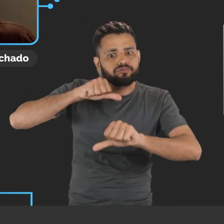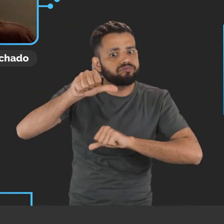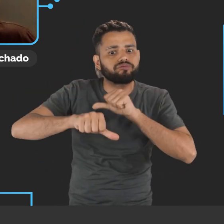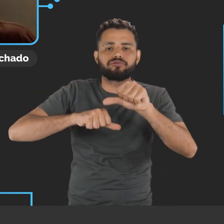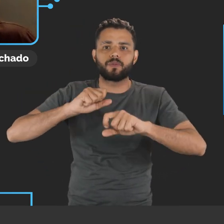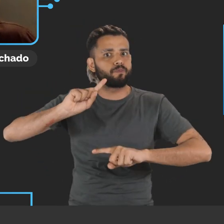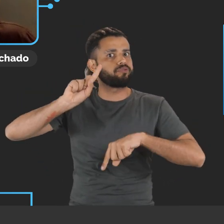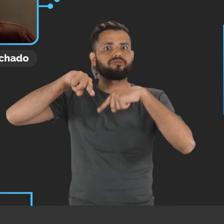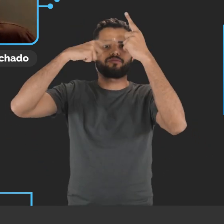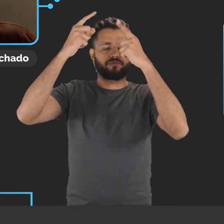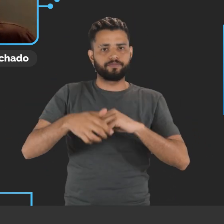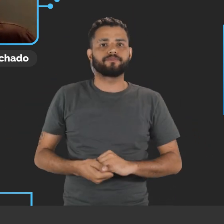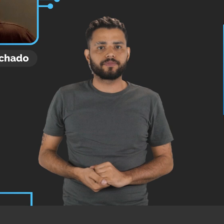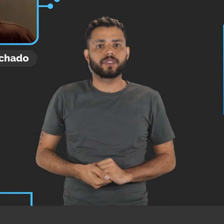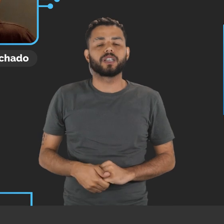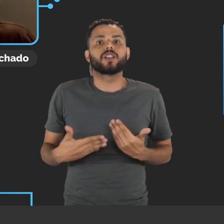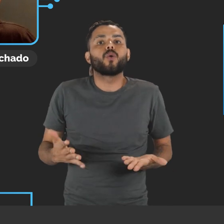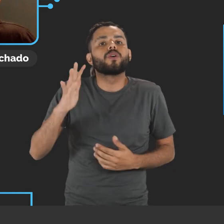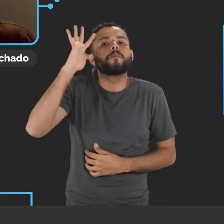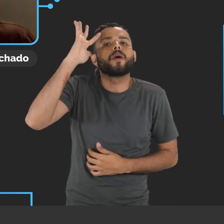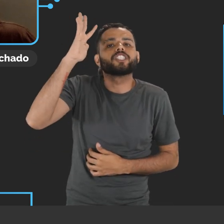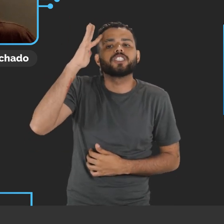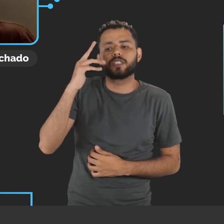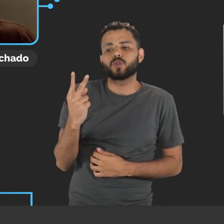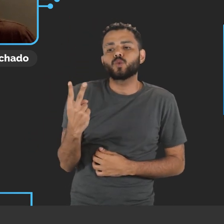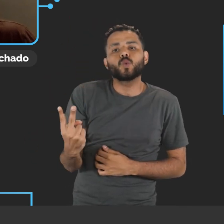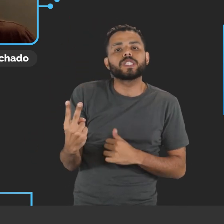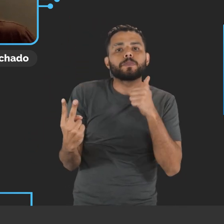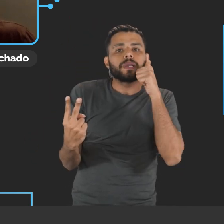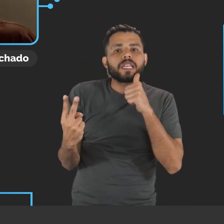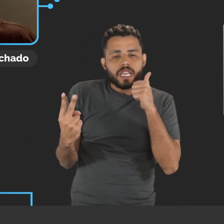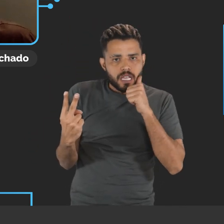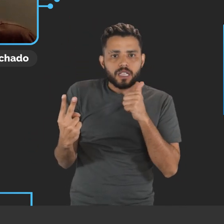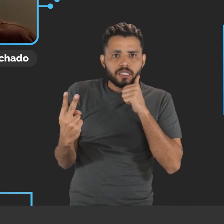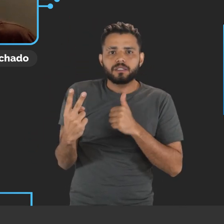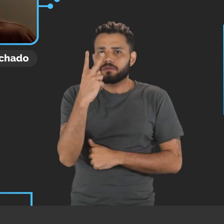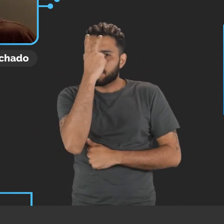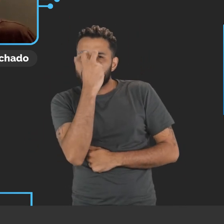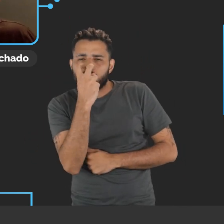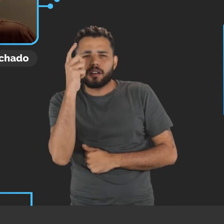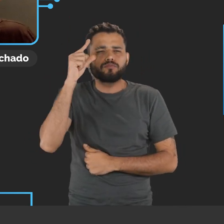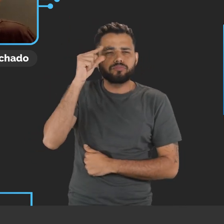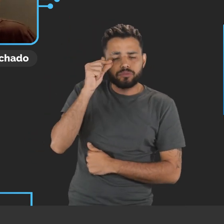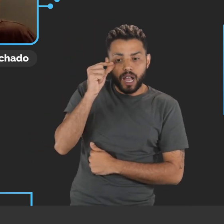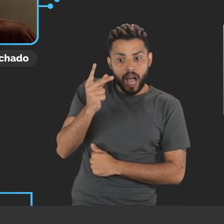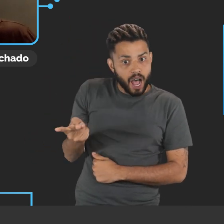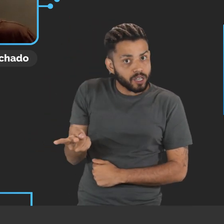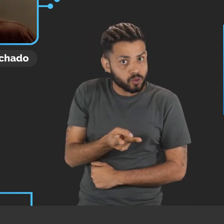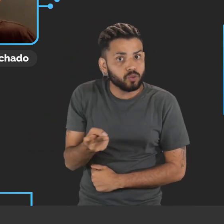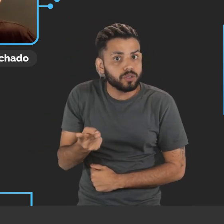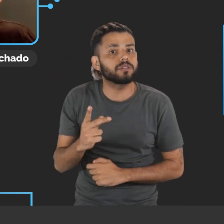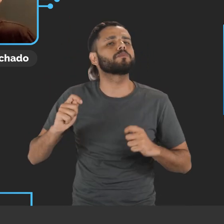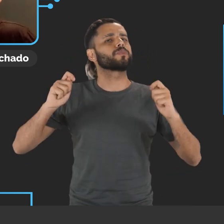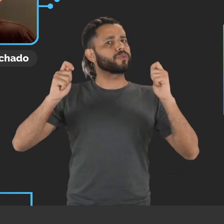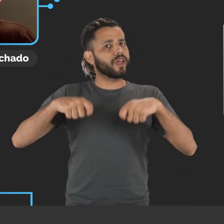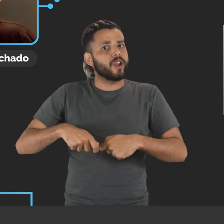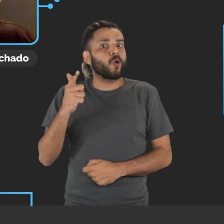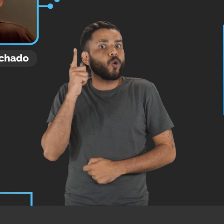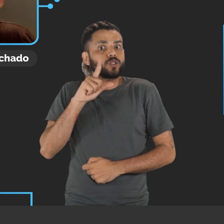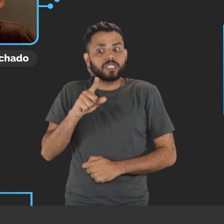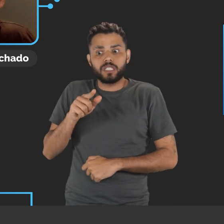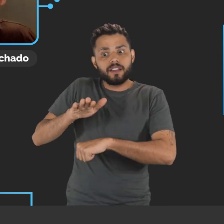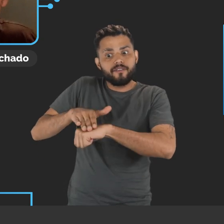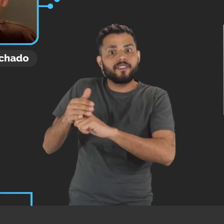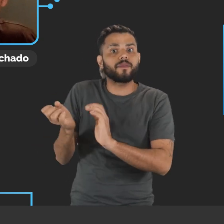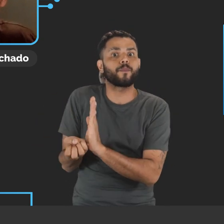né? Imagina pensar que 2 meninas deficientes visual poderiam e puderam e conseguiram,